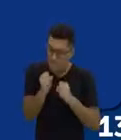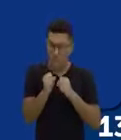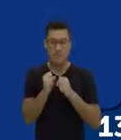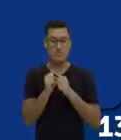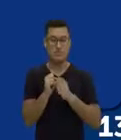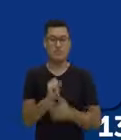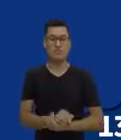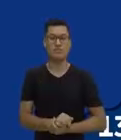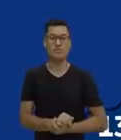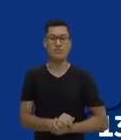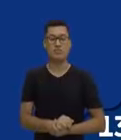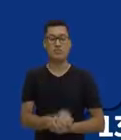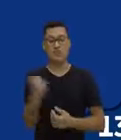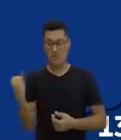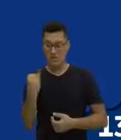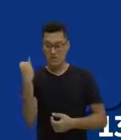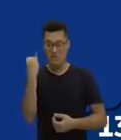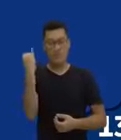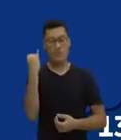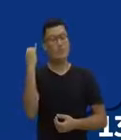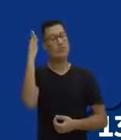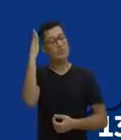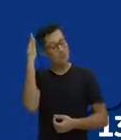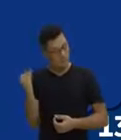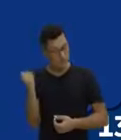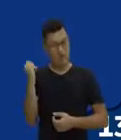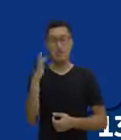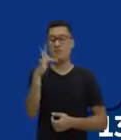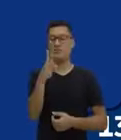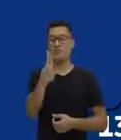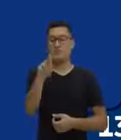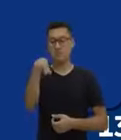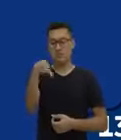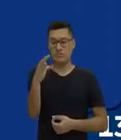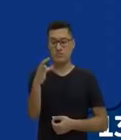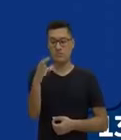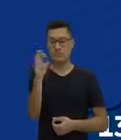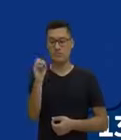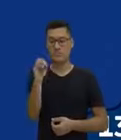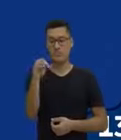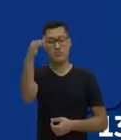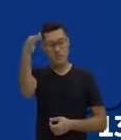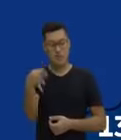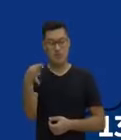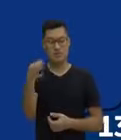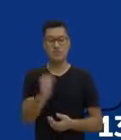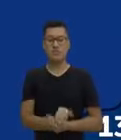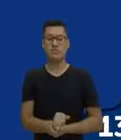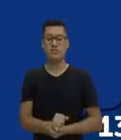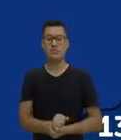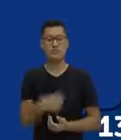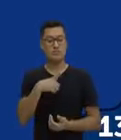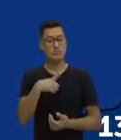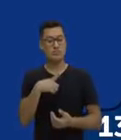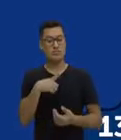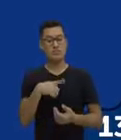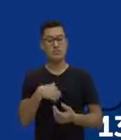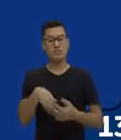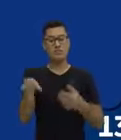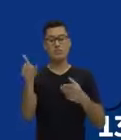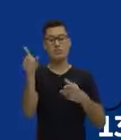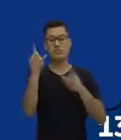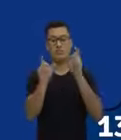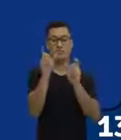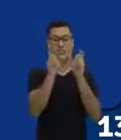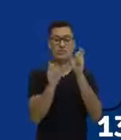tá? O importante é que ela é uma função afim porque o teu x está elevado a 1, certo? E tu tens um elemento que está junto do x, que vai ser o teu a,